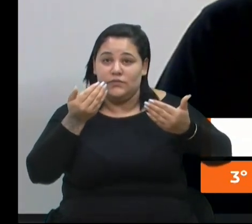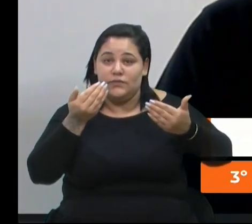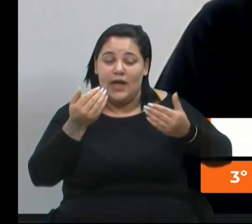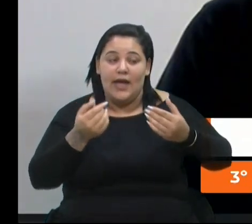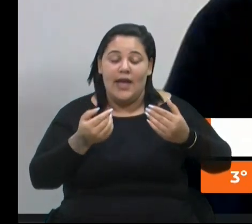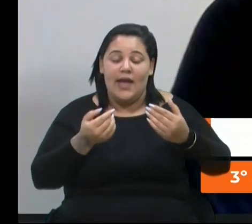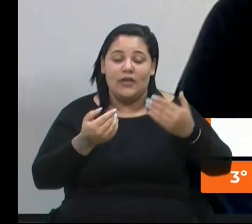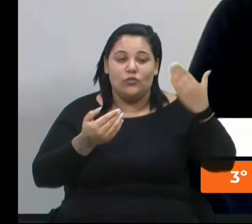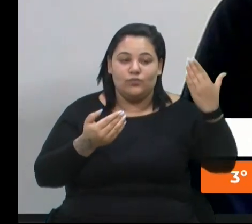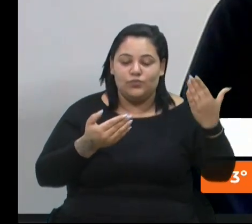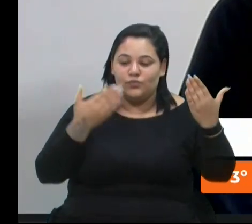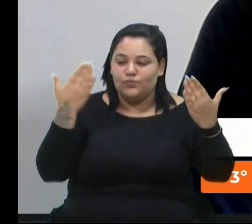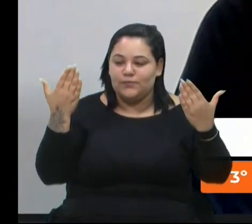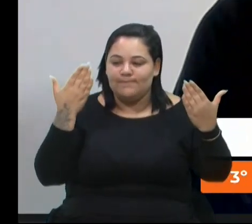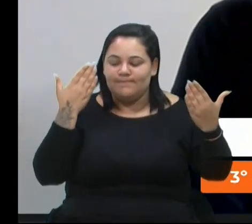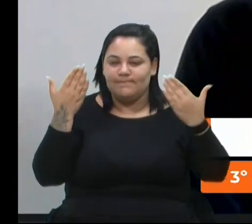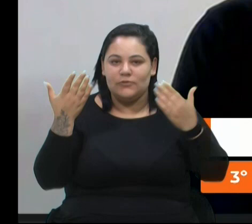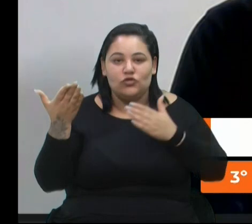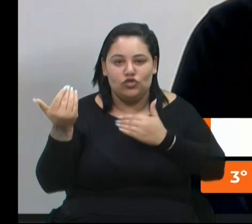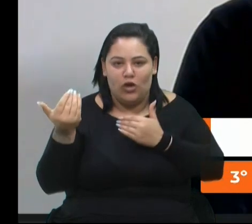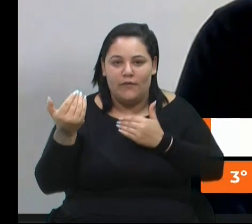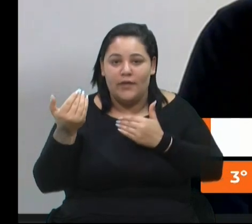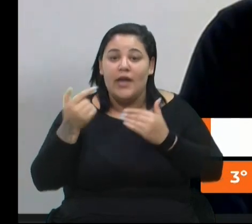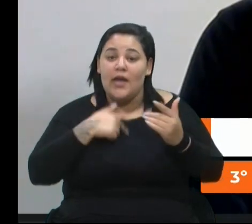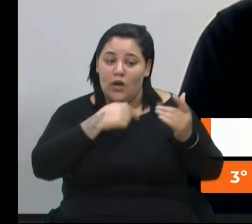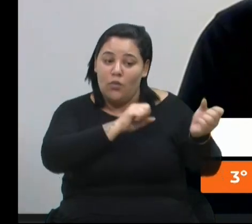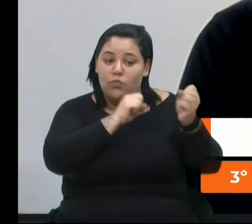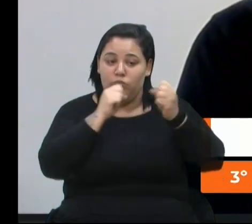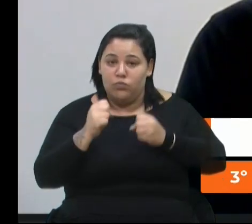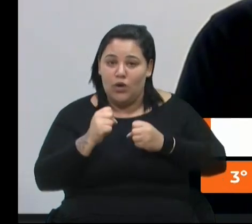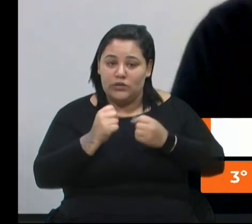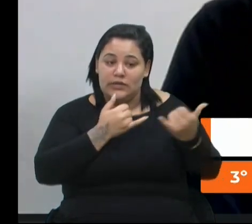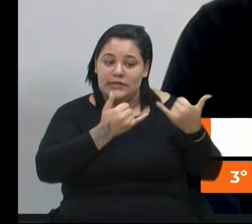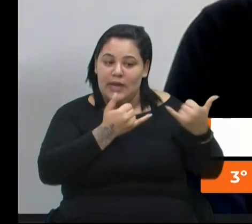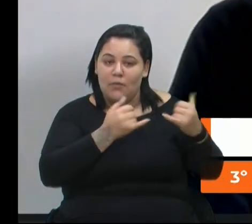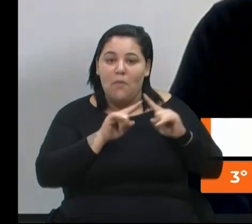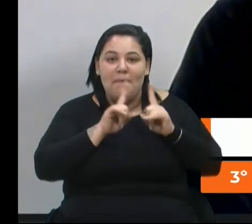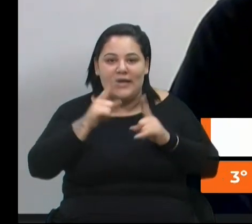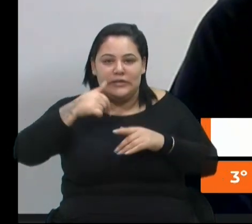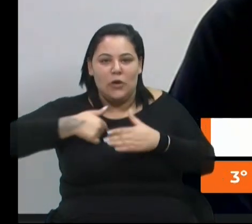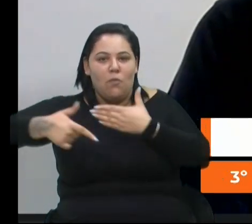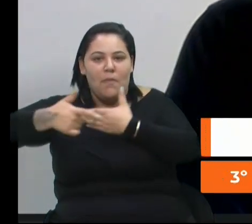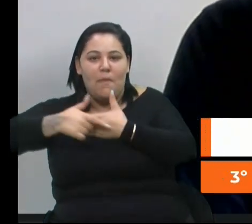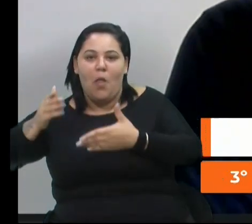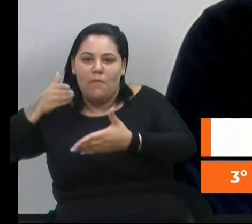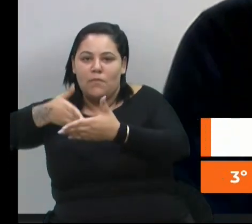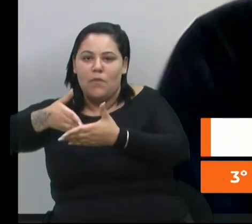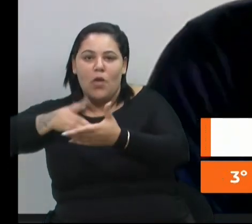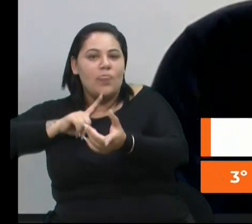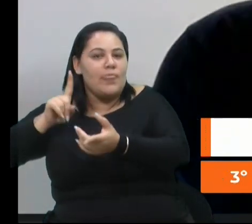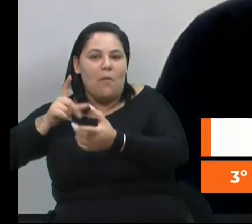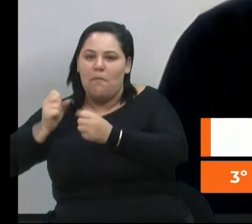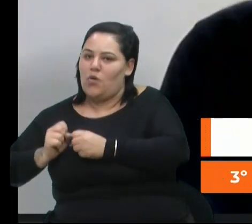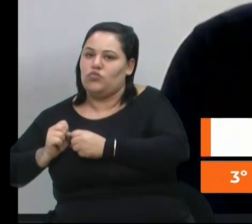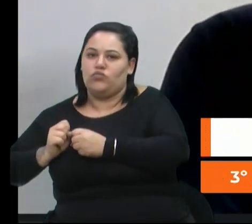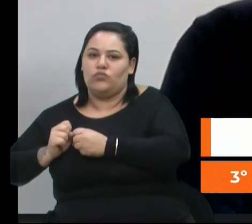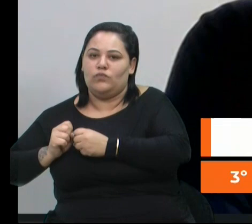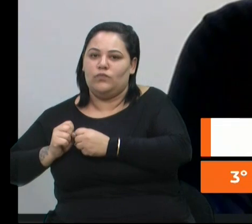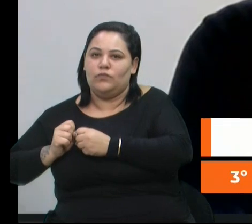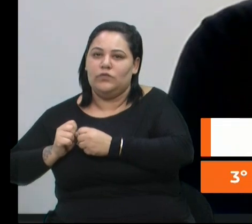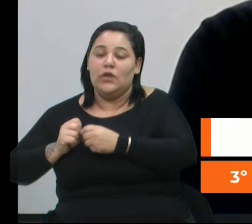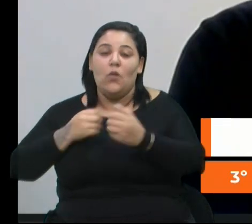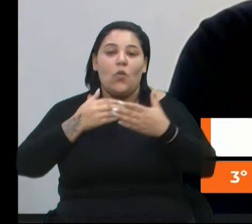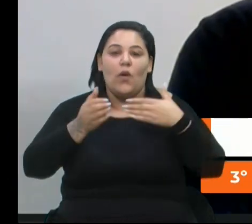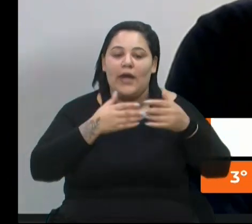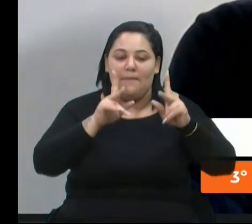ele. Então, eu posso ser uma referência, mas não posso ser um limitador. Então, da mesma forma, você, neurotípico ou qualquer